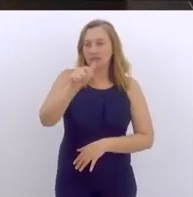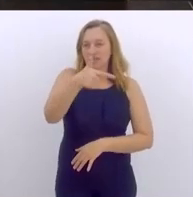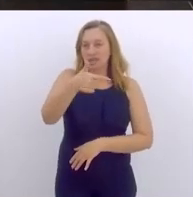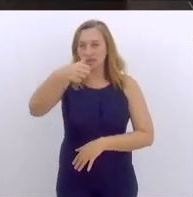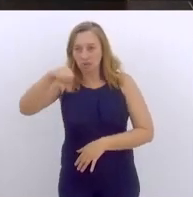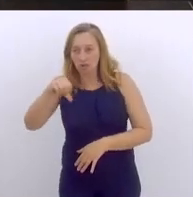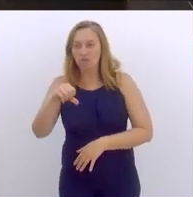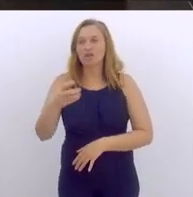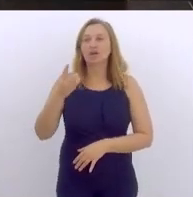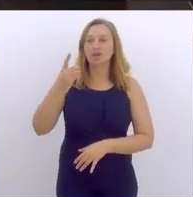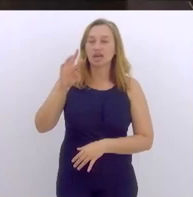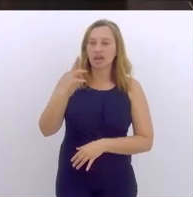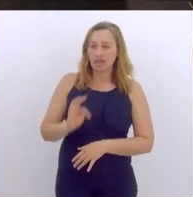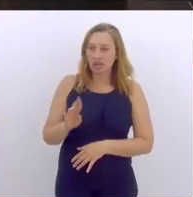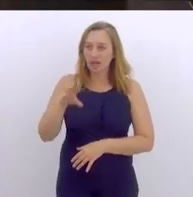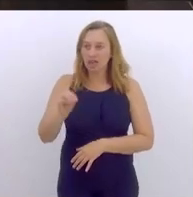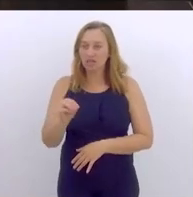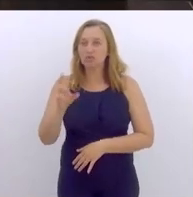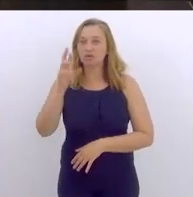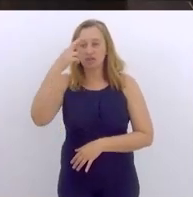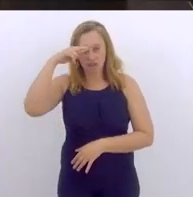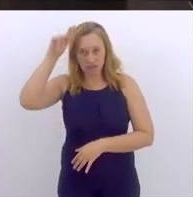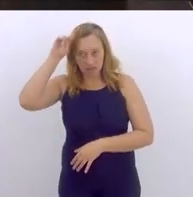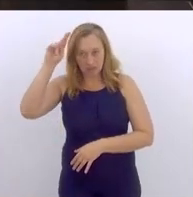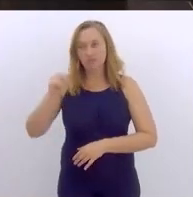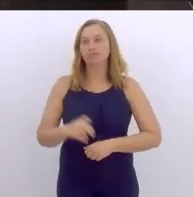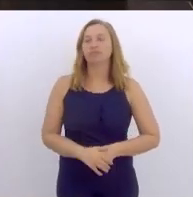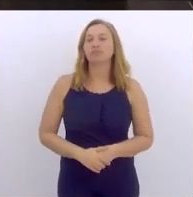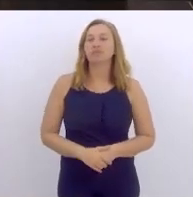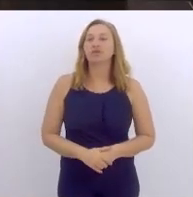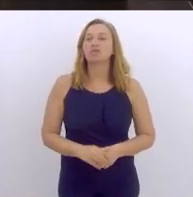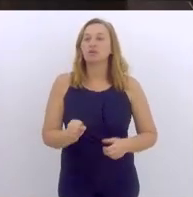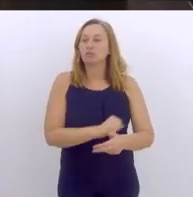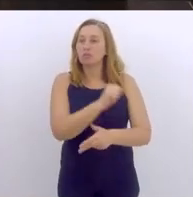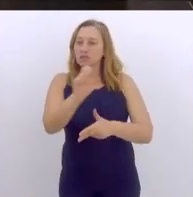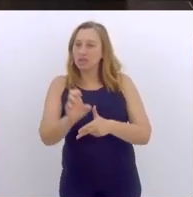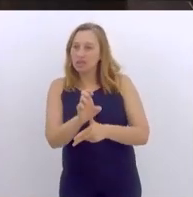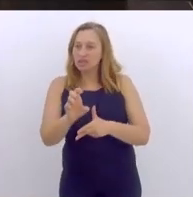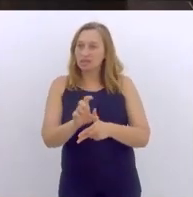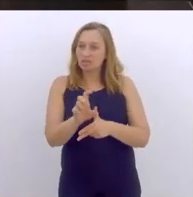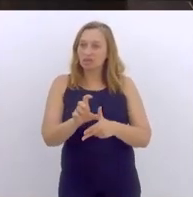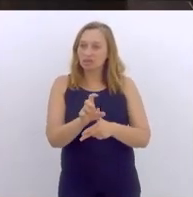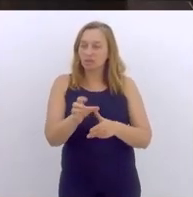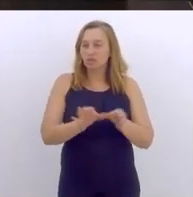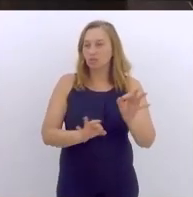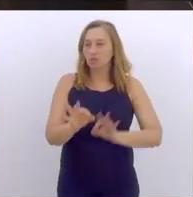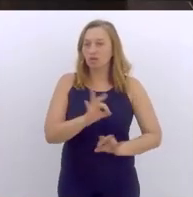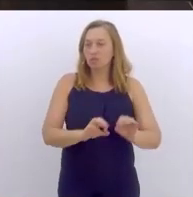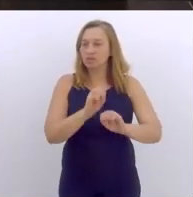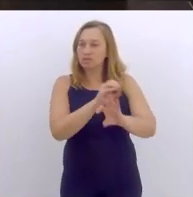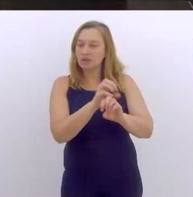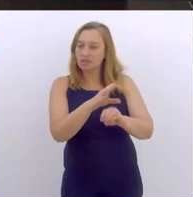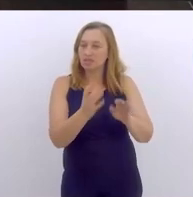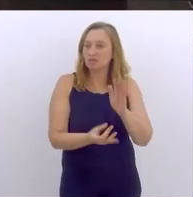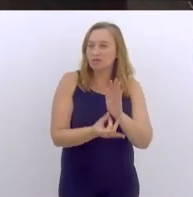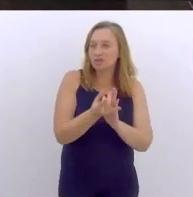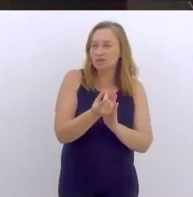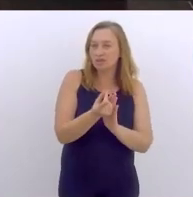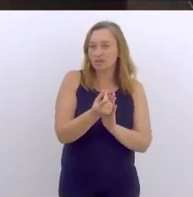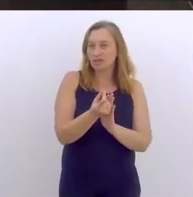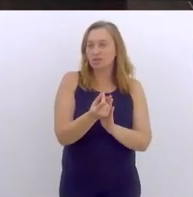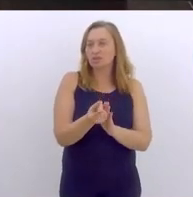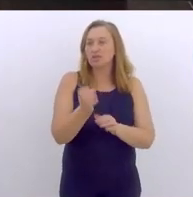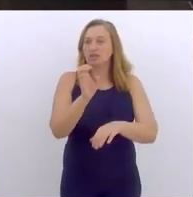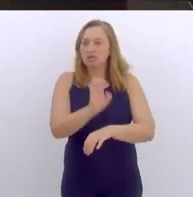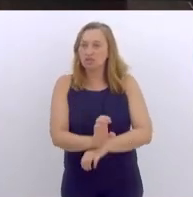deputados Renato Cozzolino e Renan Ferreirinha, que autoriza o Poder Executivo a instituir o Programa de Educação Financeira no âmbito da Rede